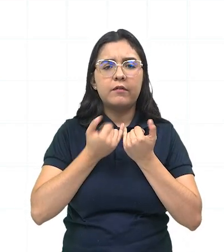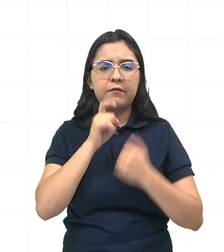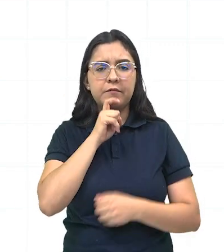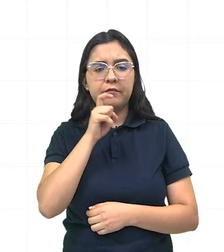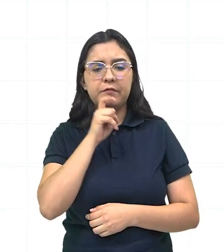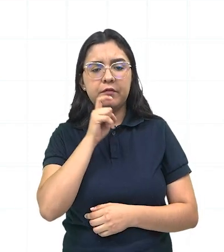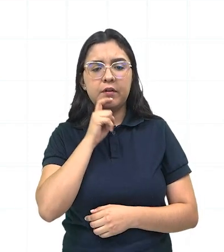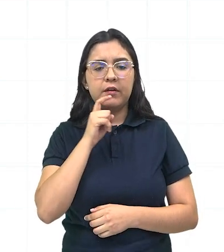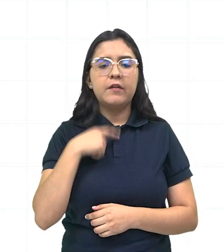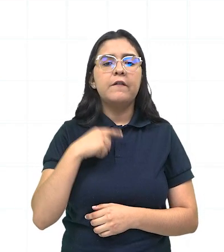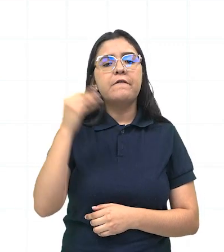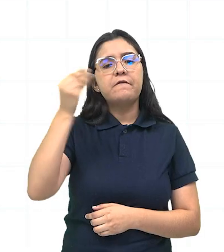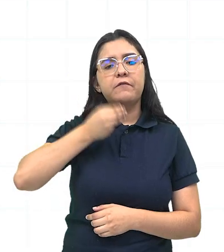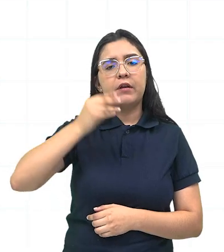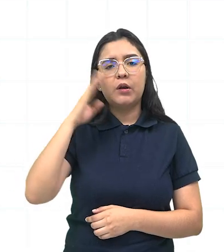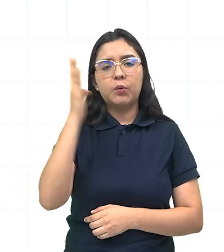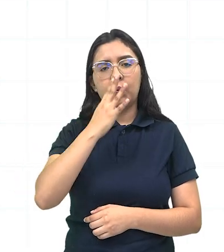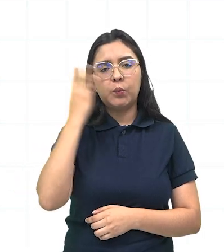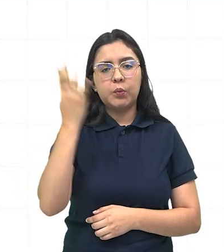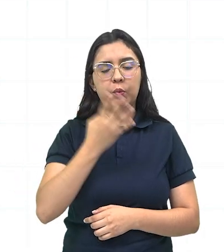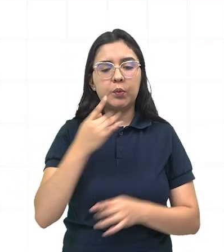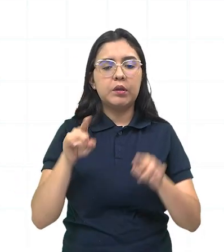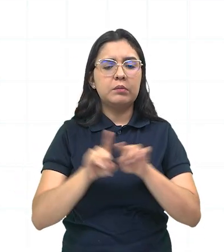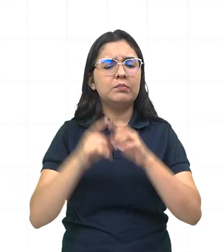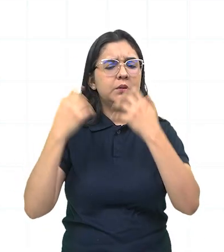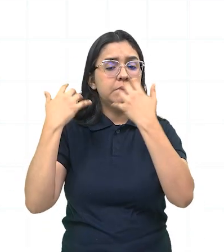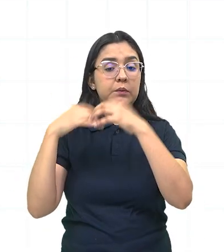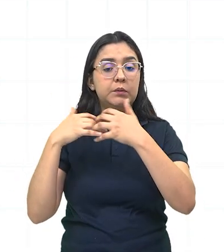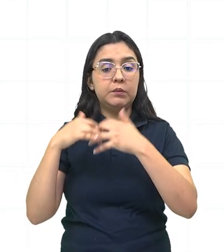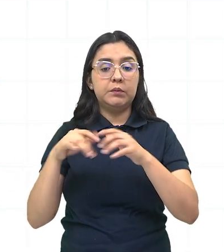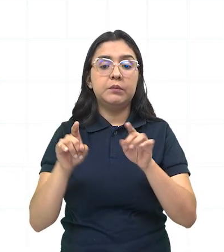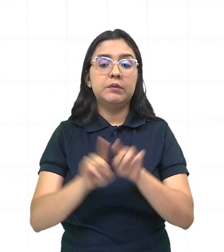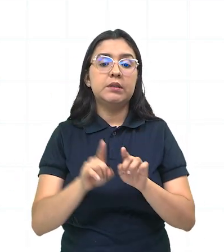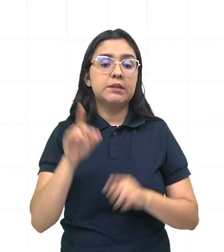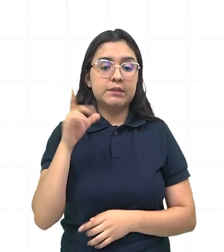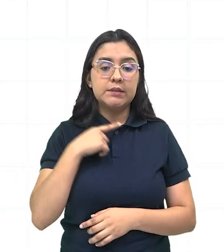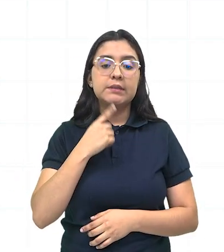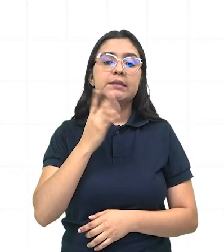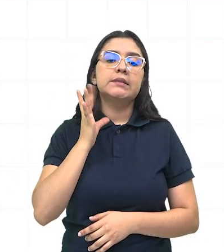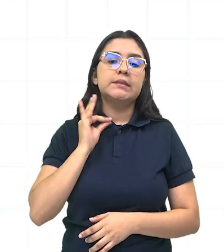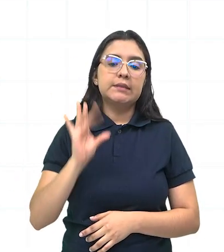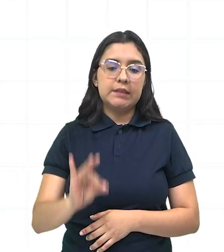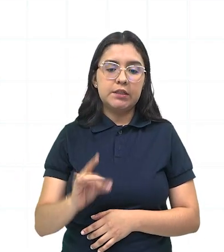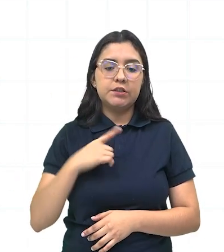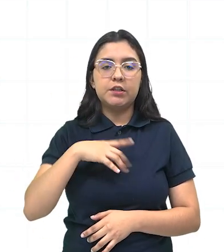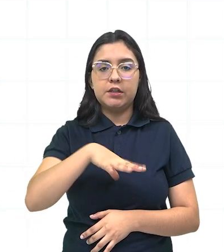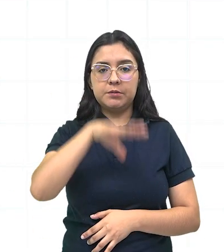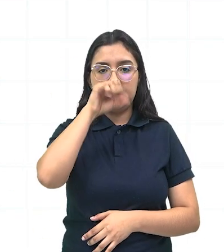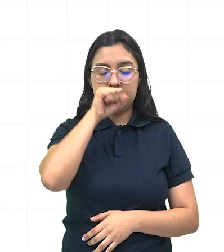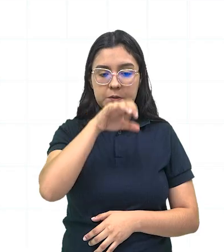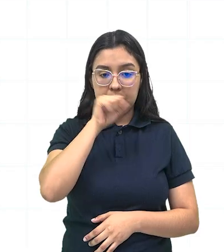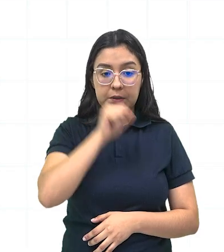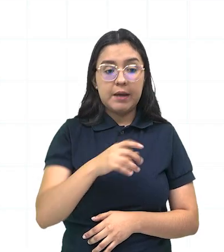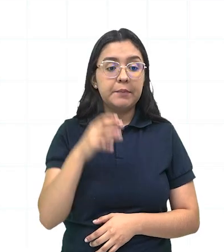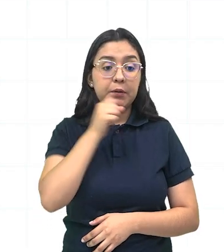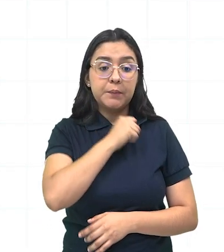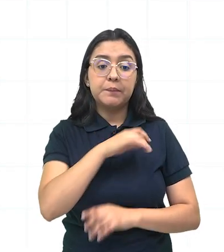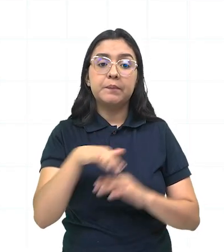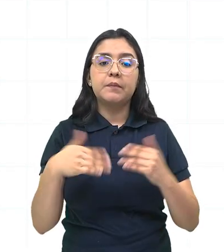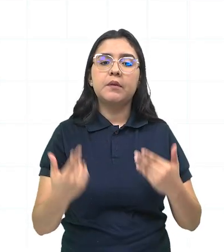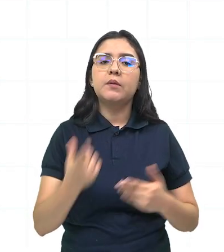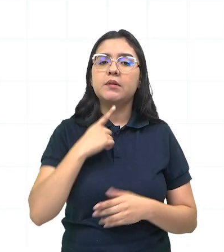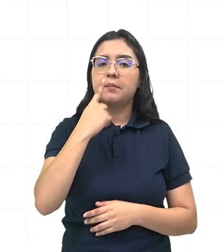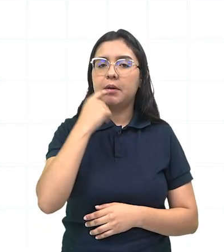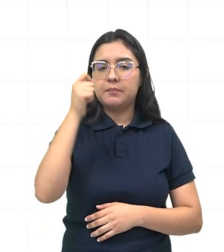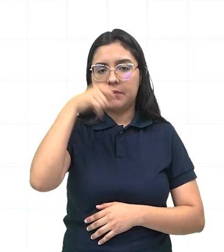úmida, fraqueza, tontura, confusão mental, sede, respiração acelerada. As hemorragias